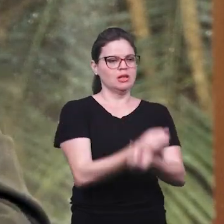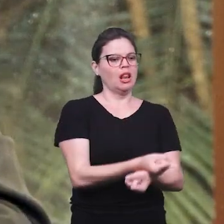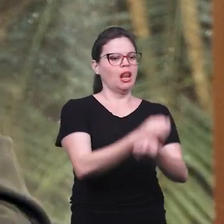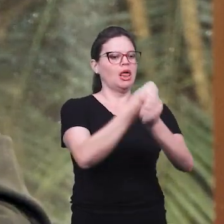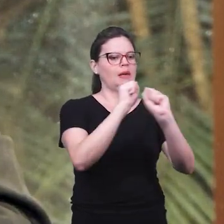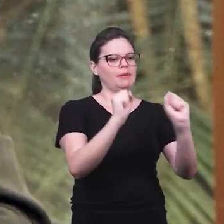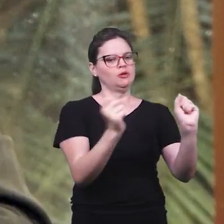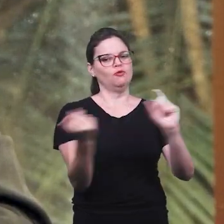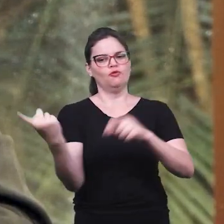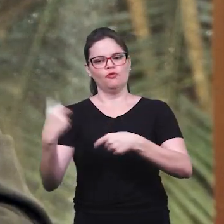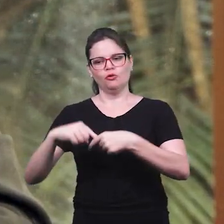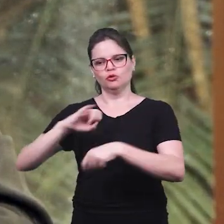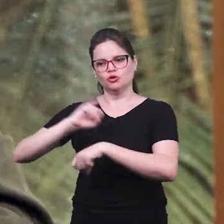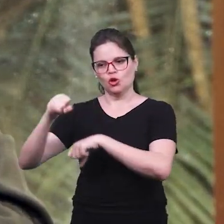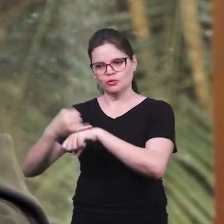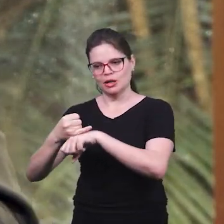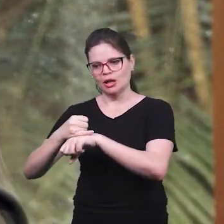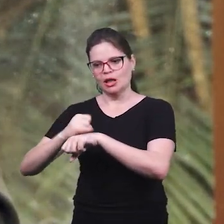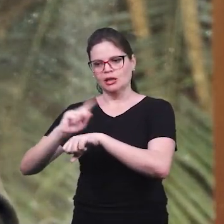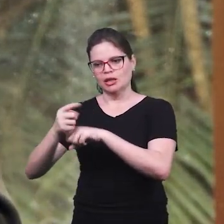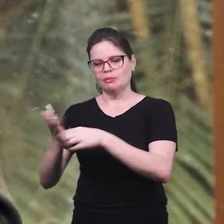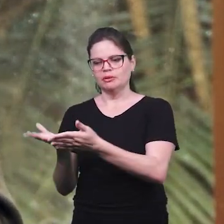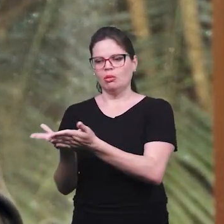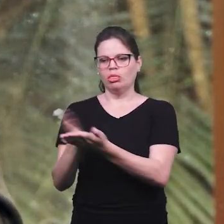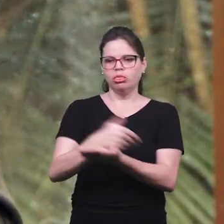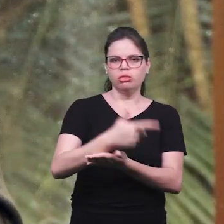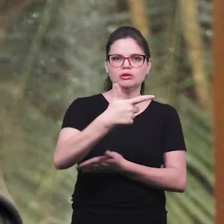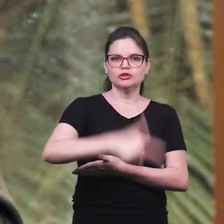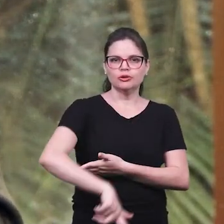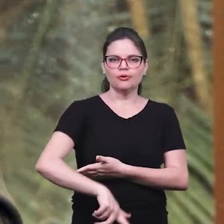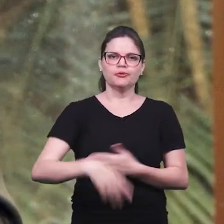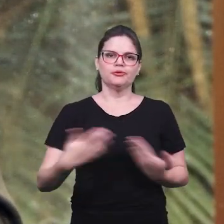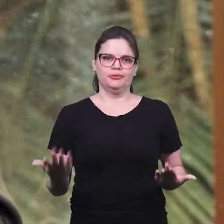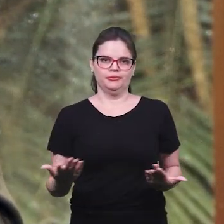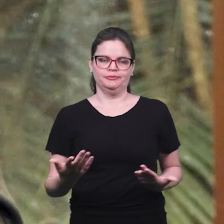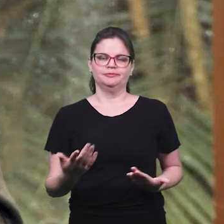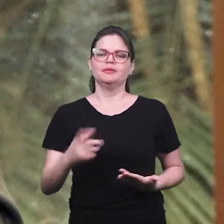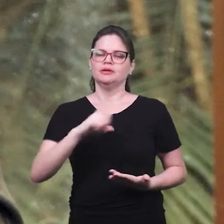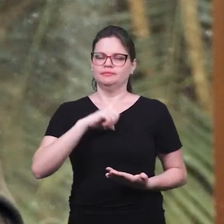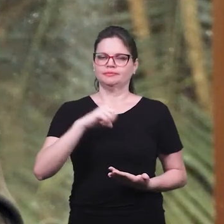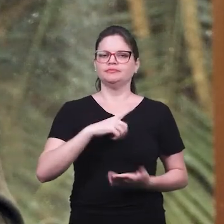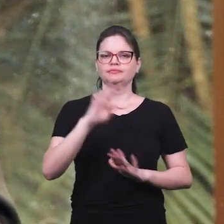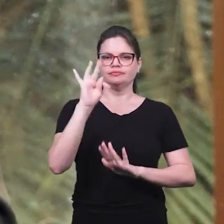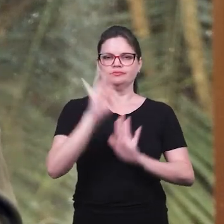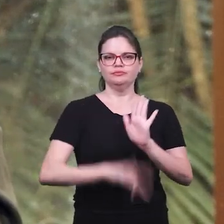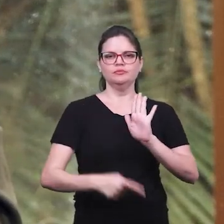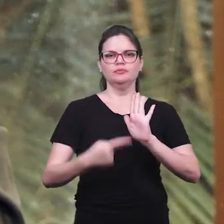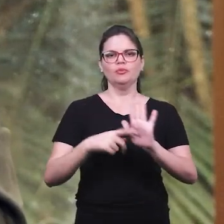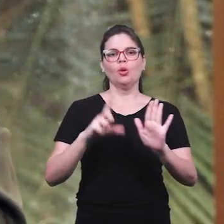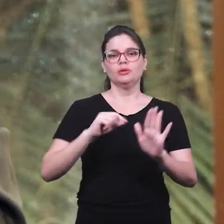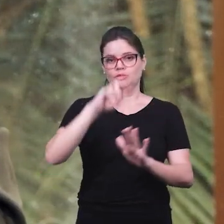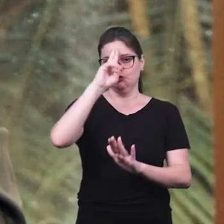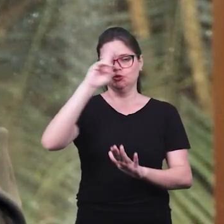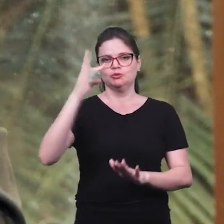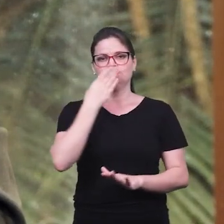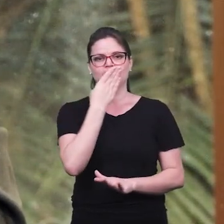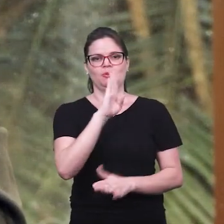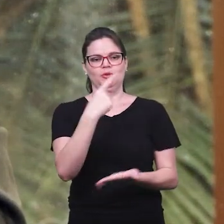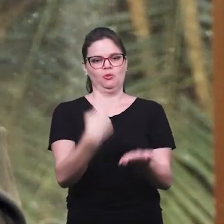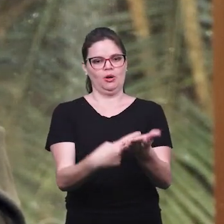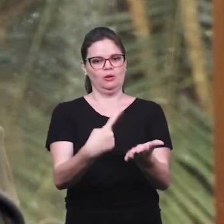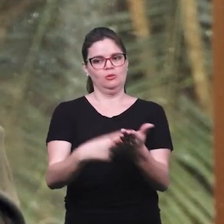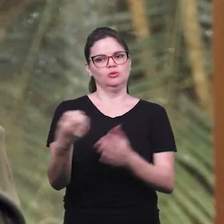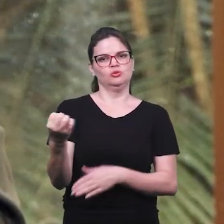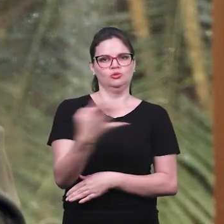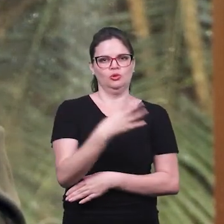ele disse que ia fazer um novo acordo. Eu vou ler o texto que está no profeta